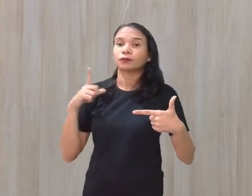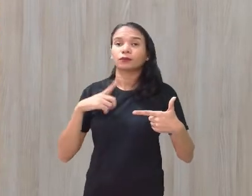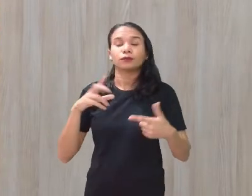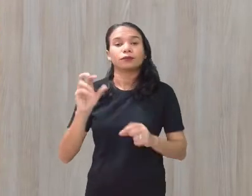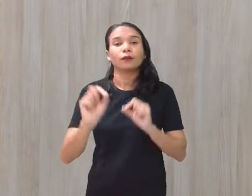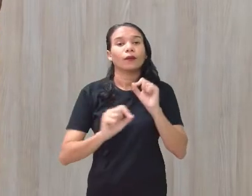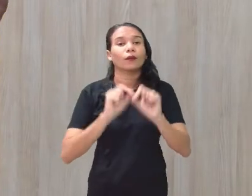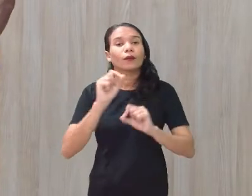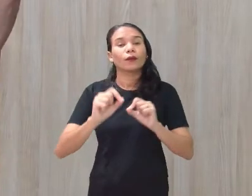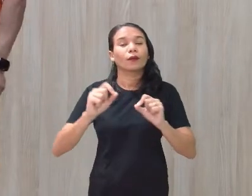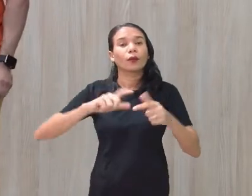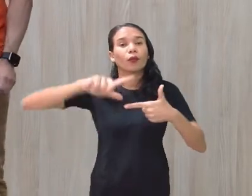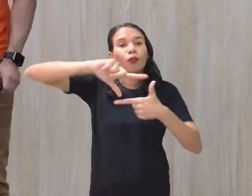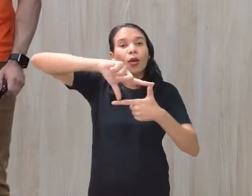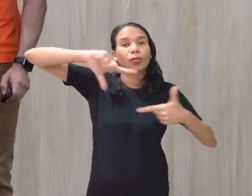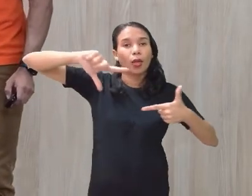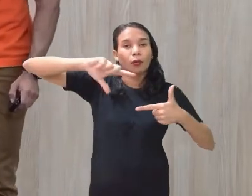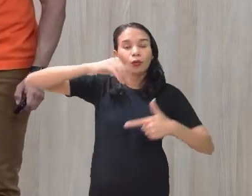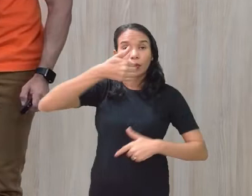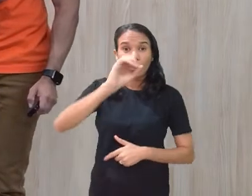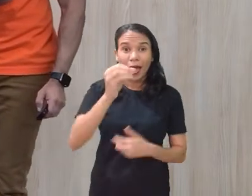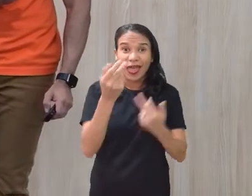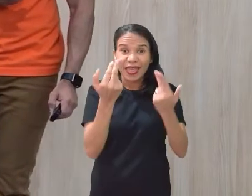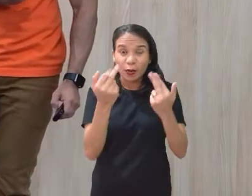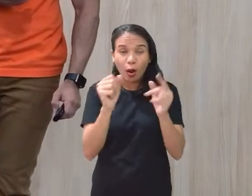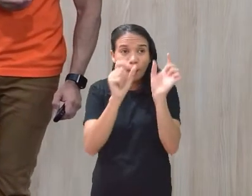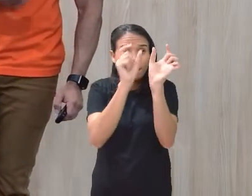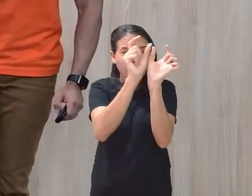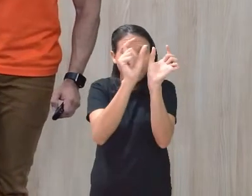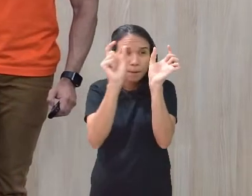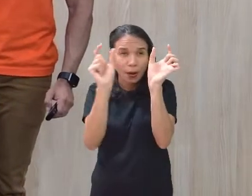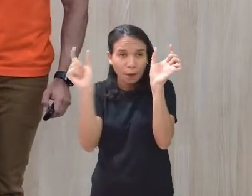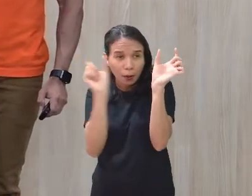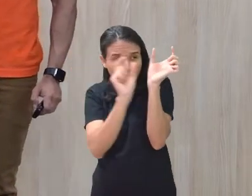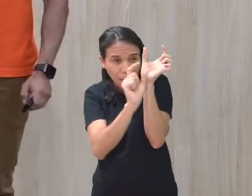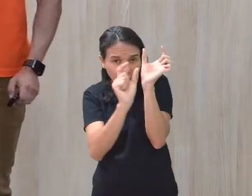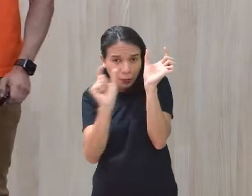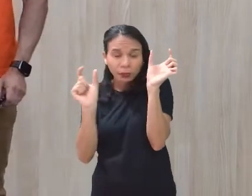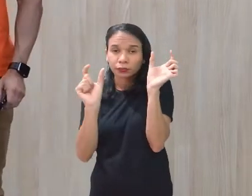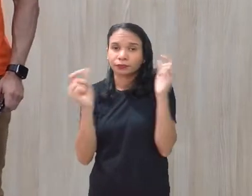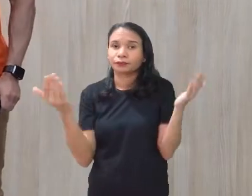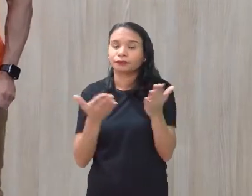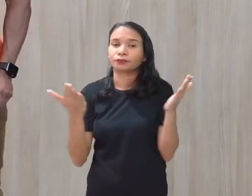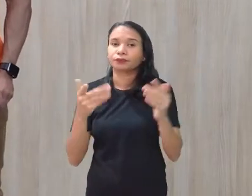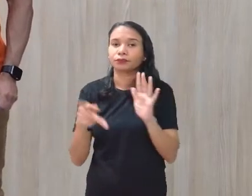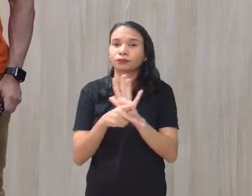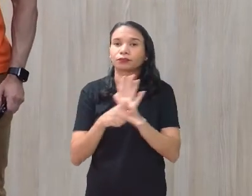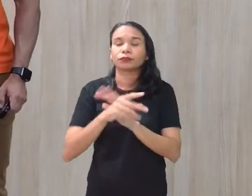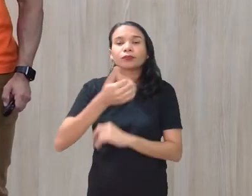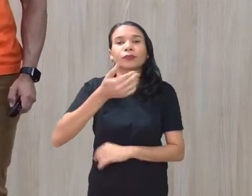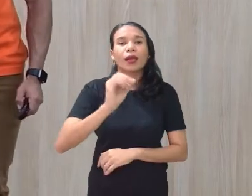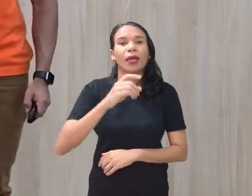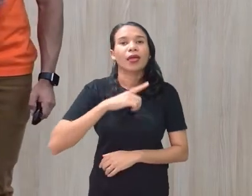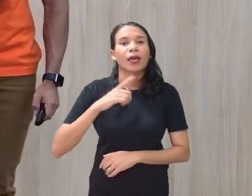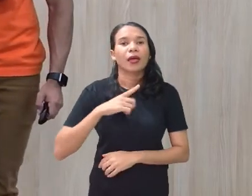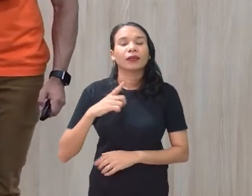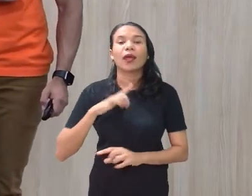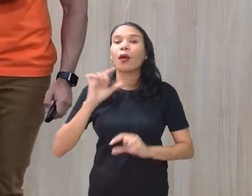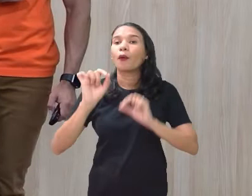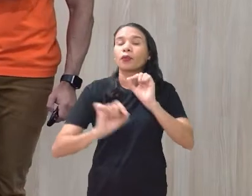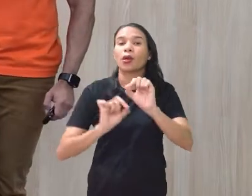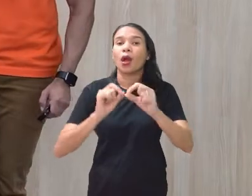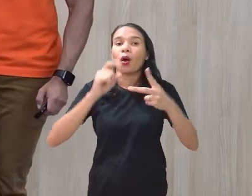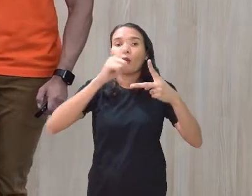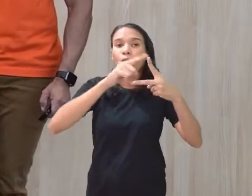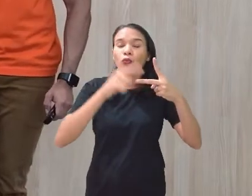esse retângulo agora aí em 10 pedacinhos iguais. E agora, desses 10 pedacinhos iguais, eu tenho 2 pintados de